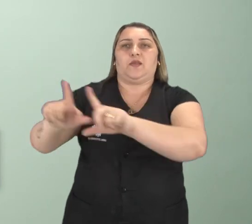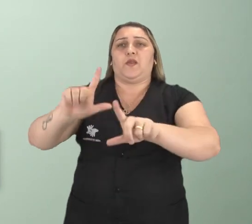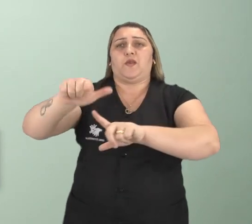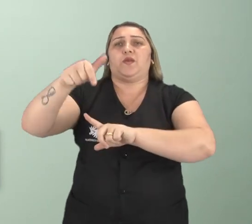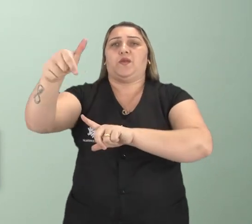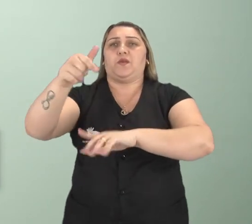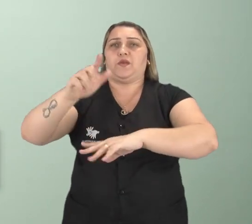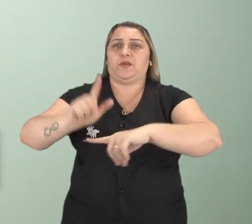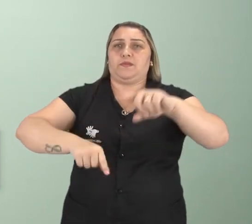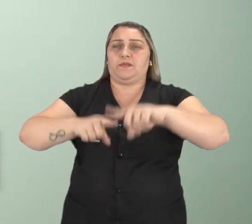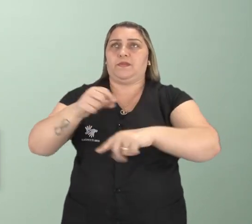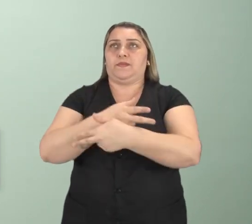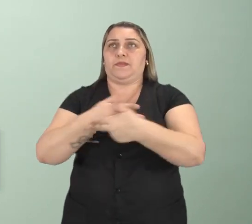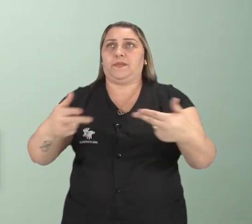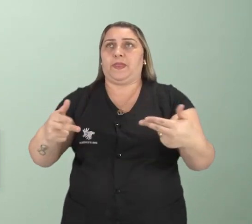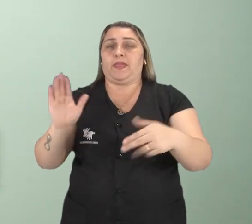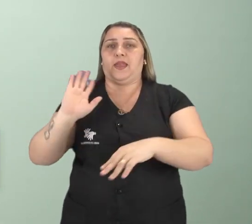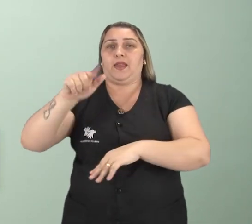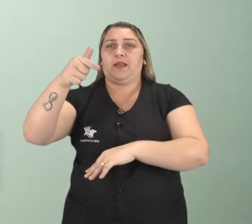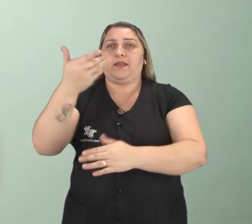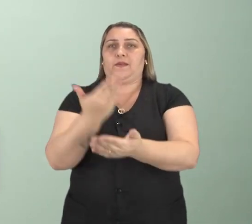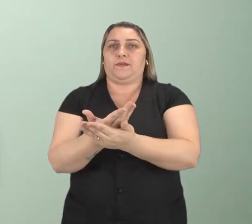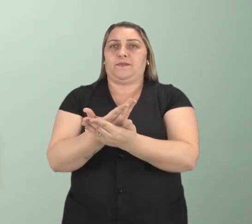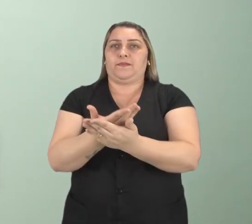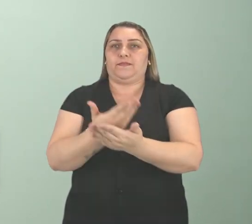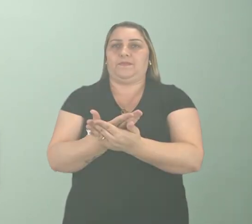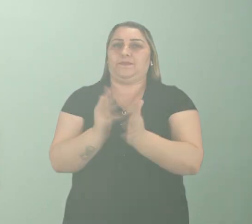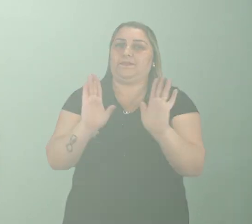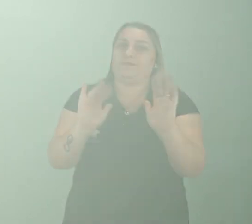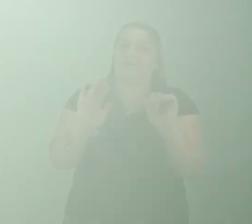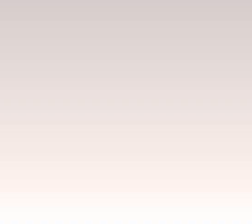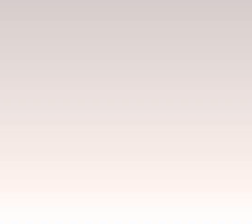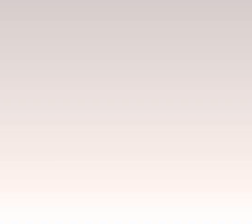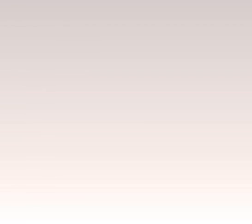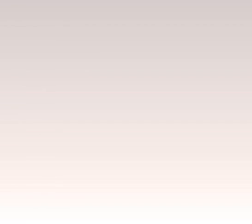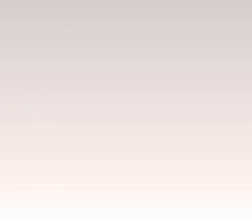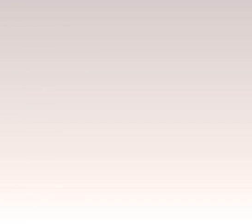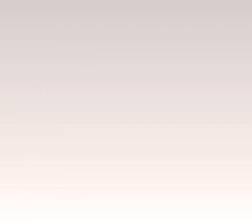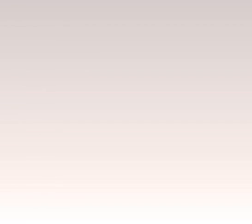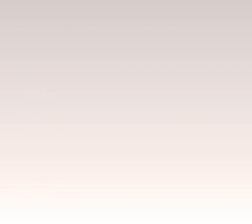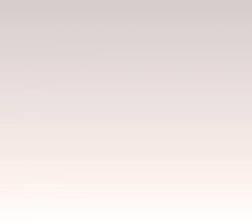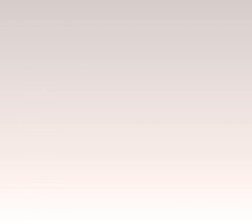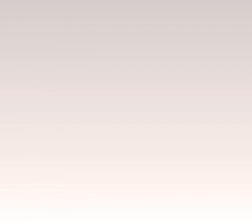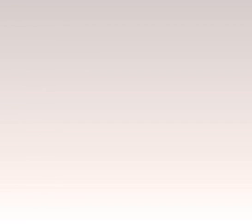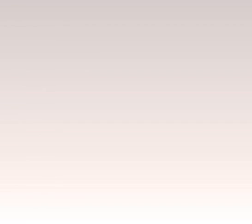e outros materiais. Até a próxima aula!